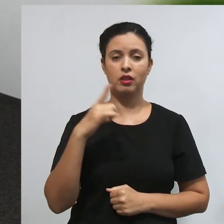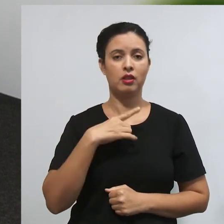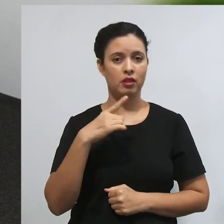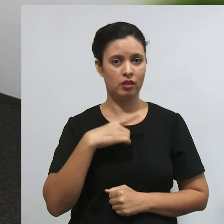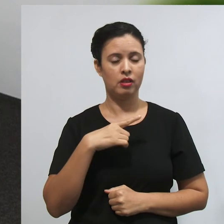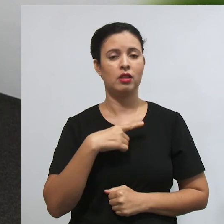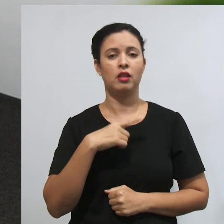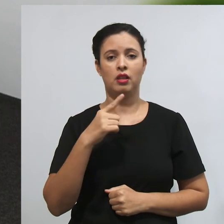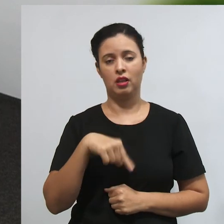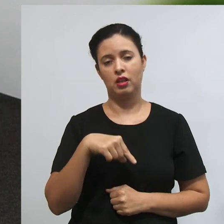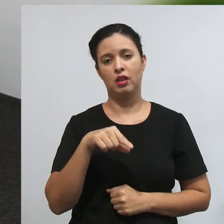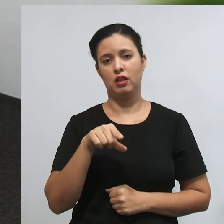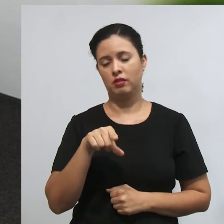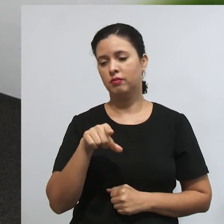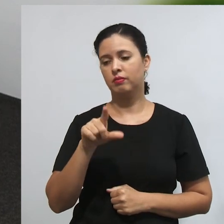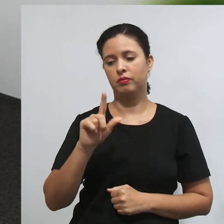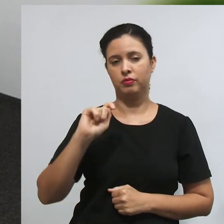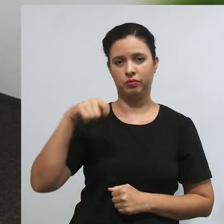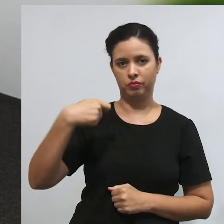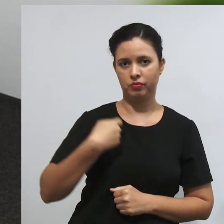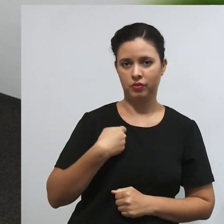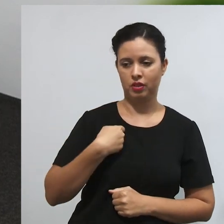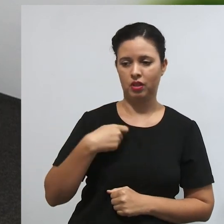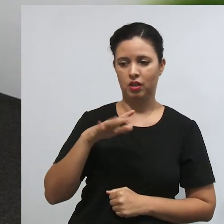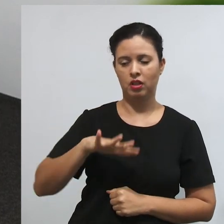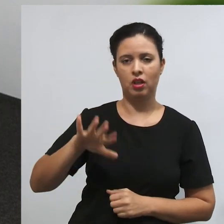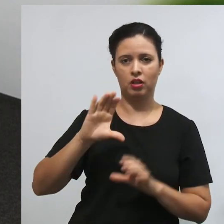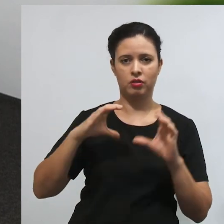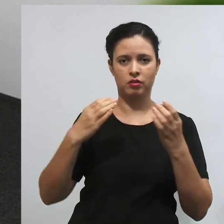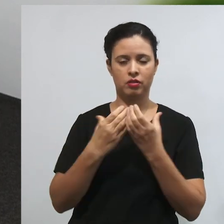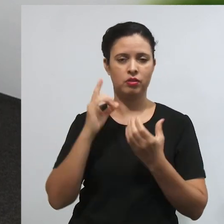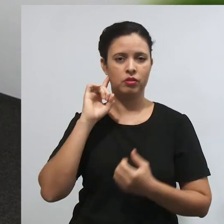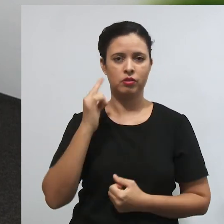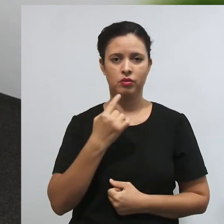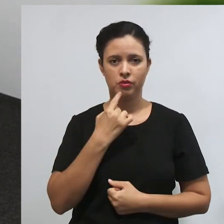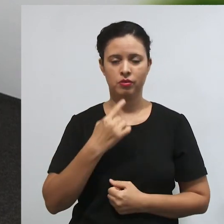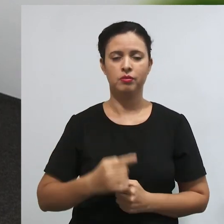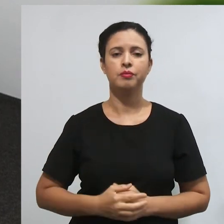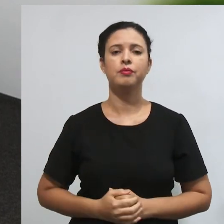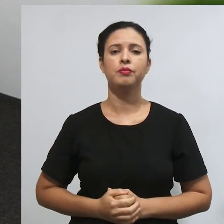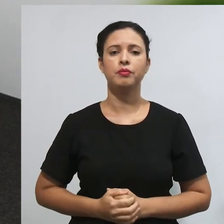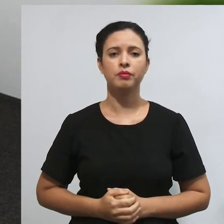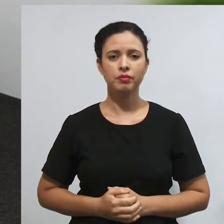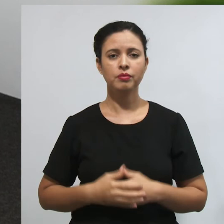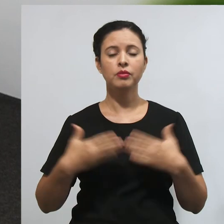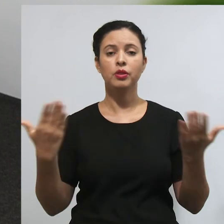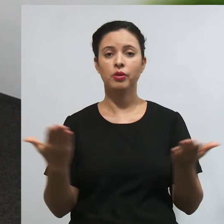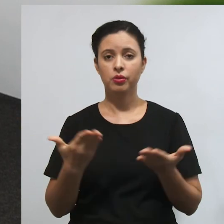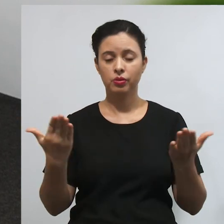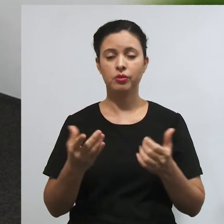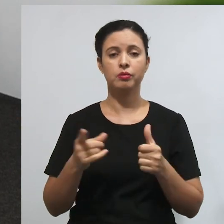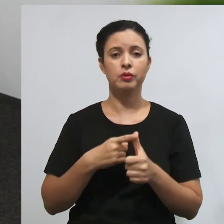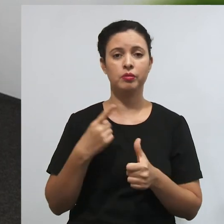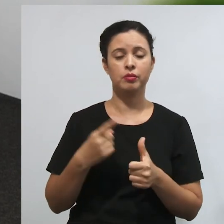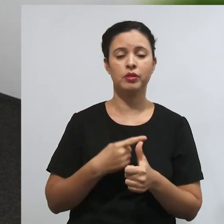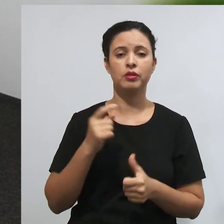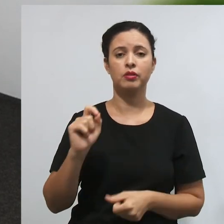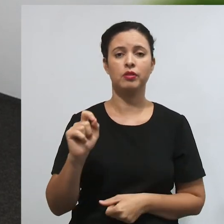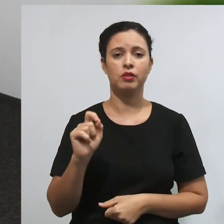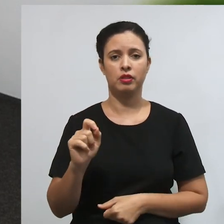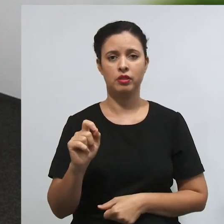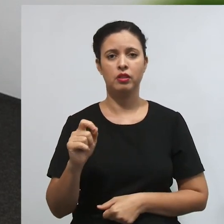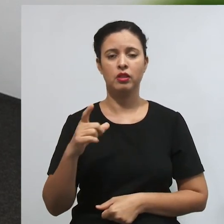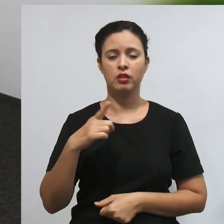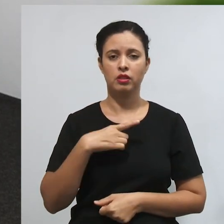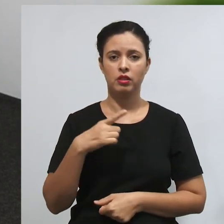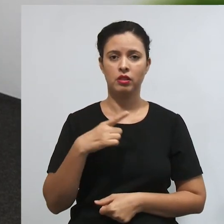essa identificação na comunidade surda. Vamos entender hoje, primeiramente, que um